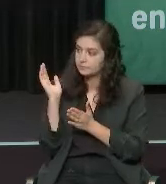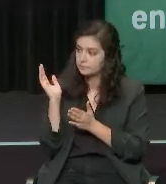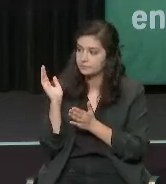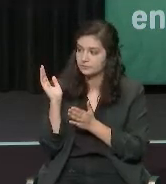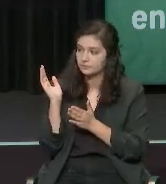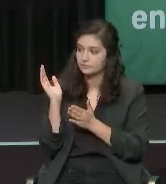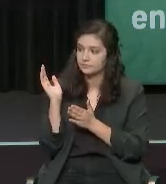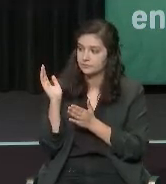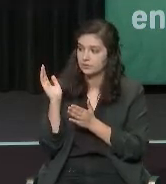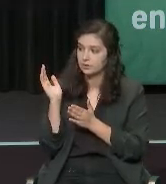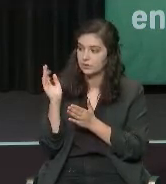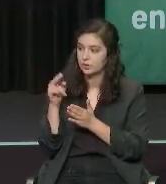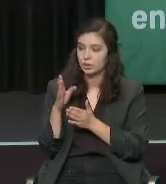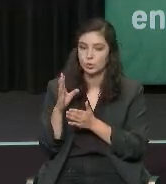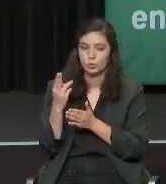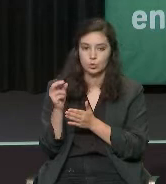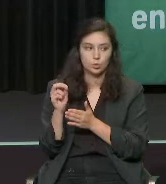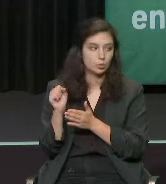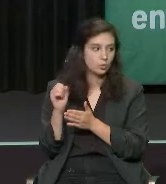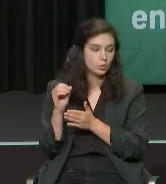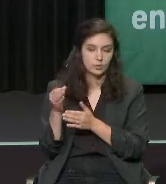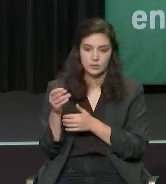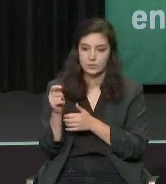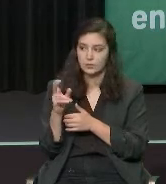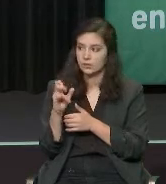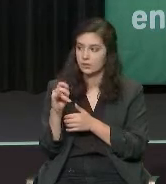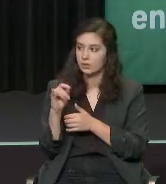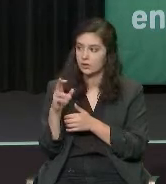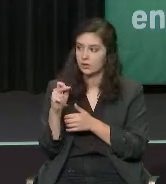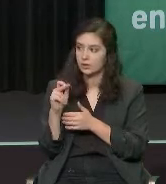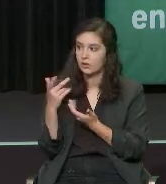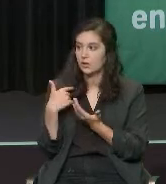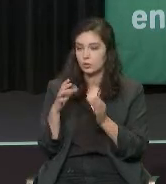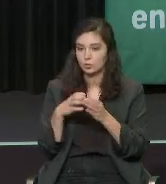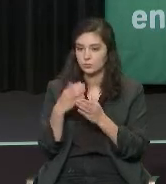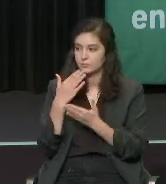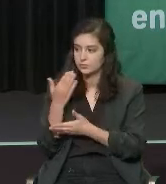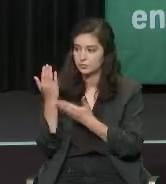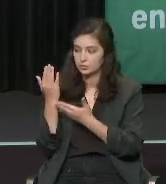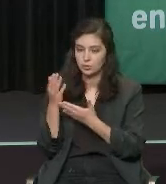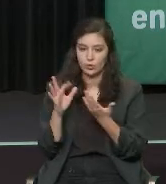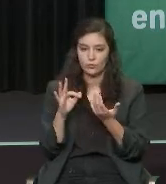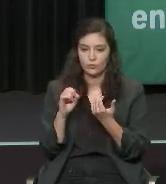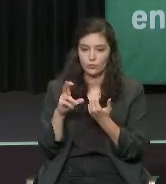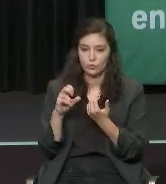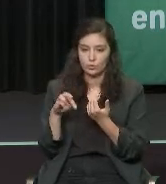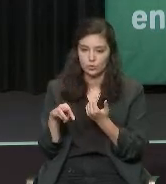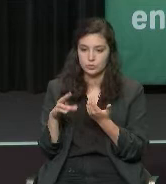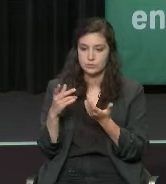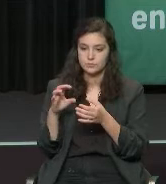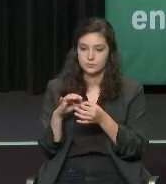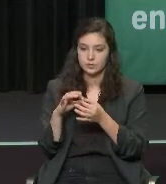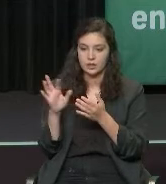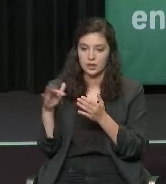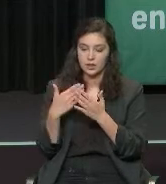feito pelo Pereira e outros, foi um trabalho que a agência encomendou ao Forestwise, já é um produto do Forestwise, que o Forestwise é